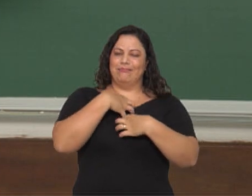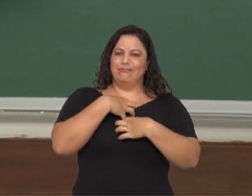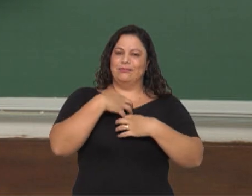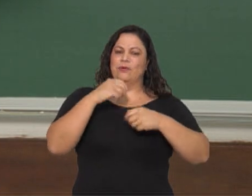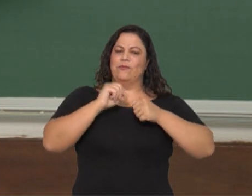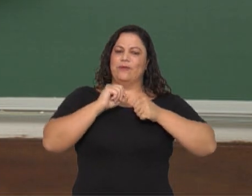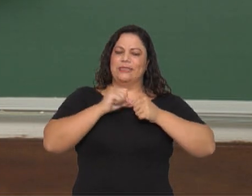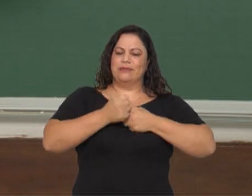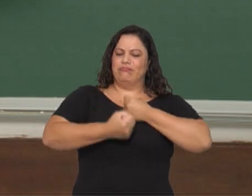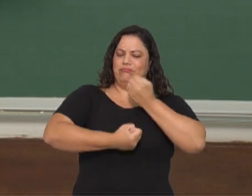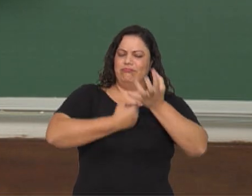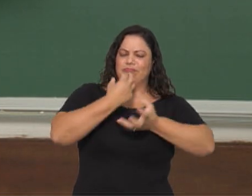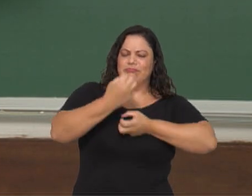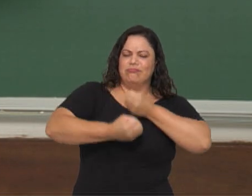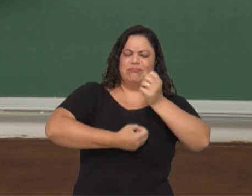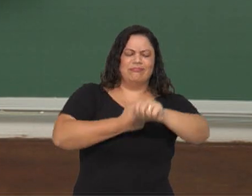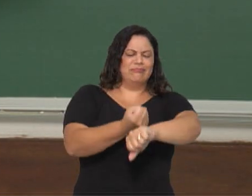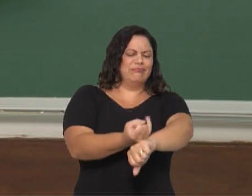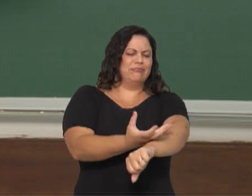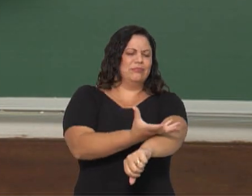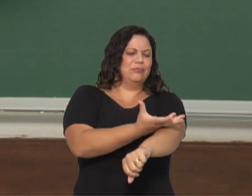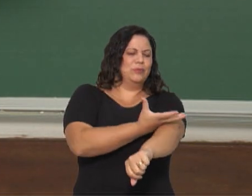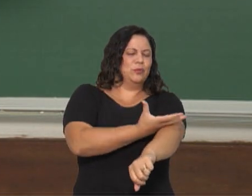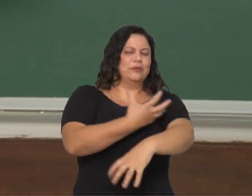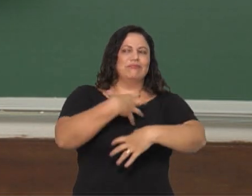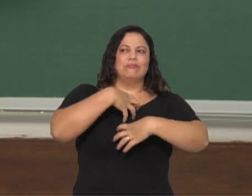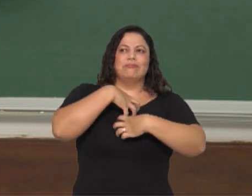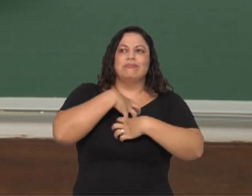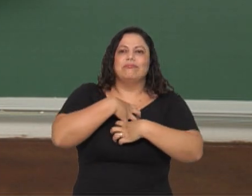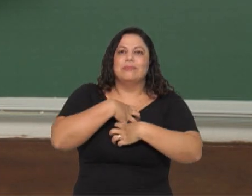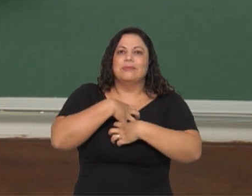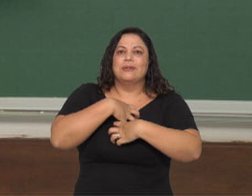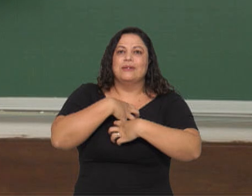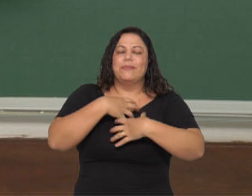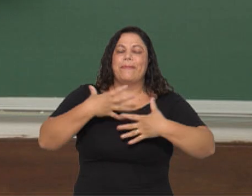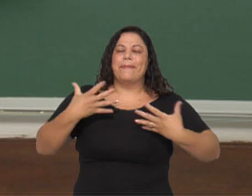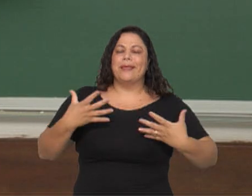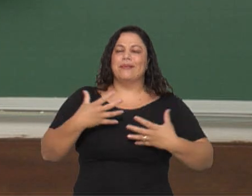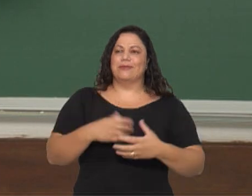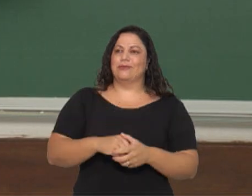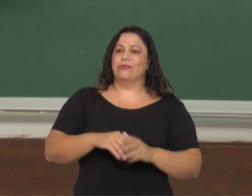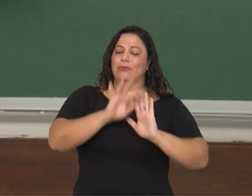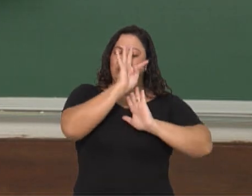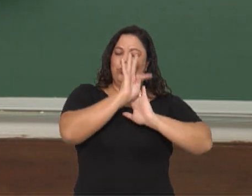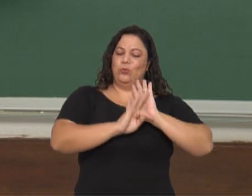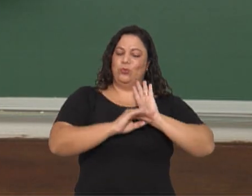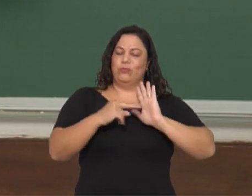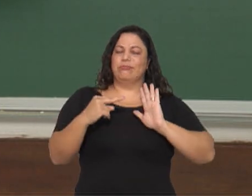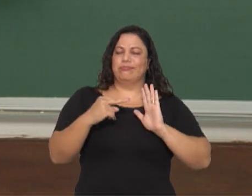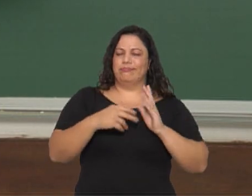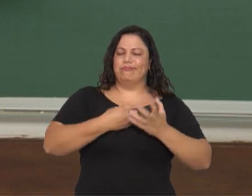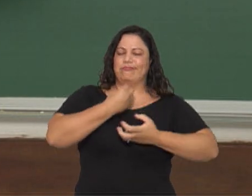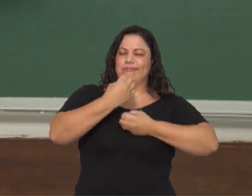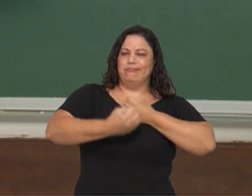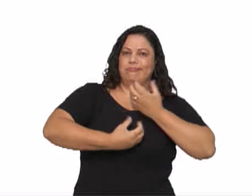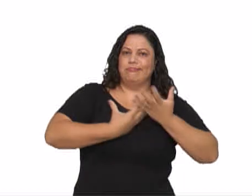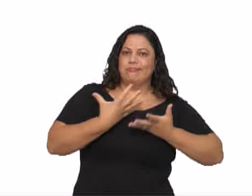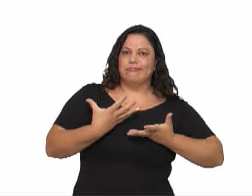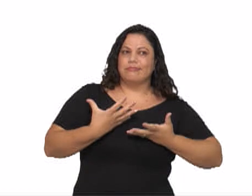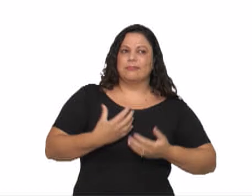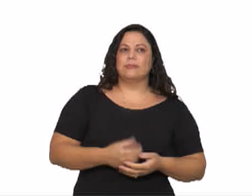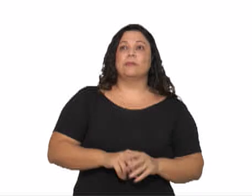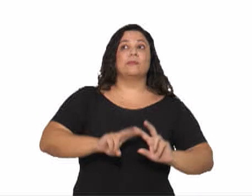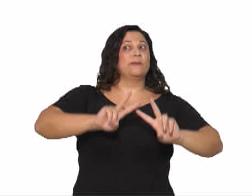o expressar as emoções e sentimentos, que se materializa naquele texto chamado poema. Tema,